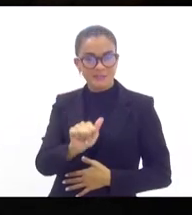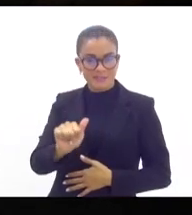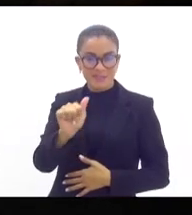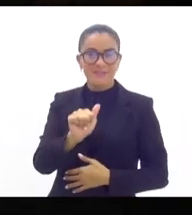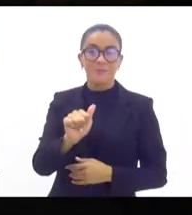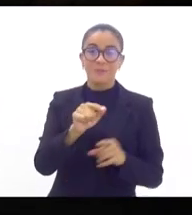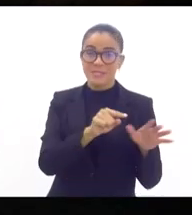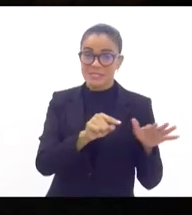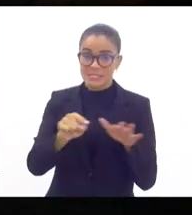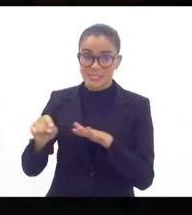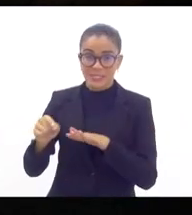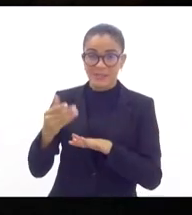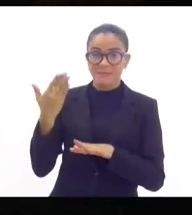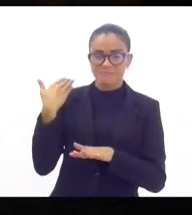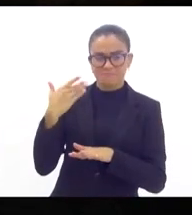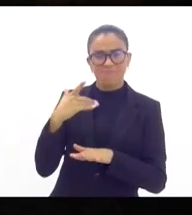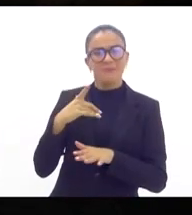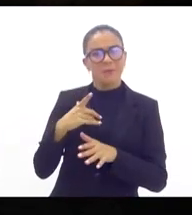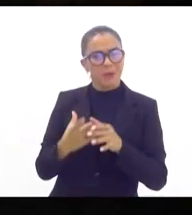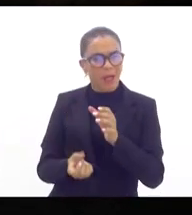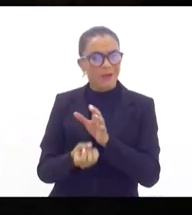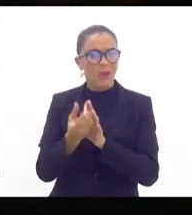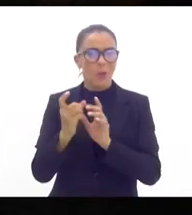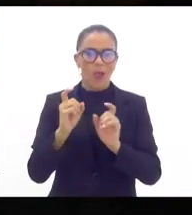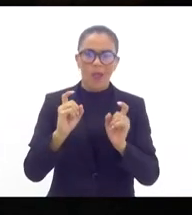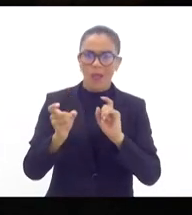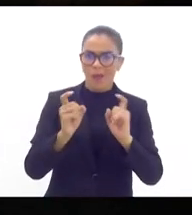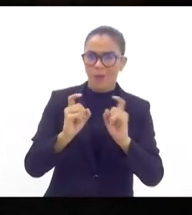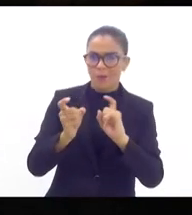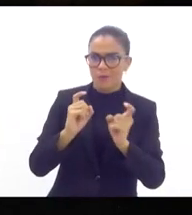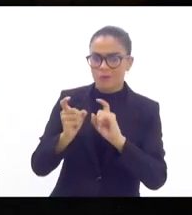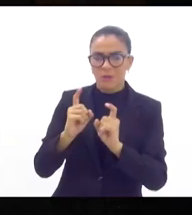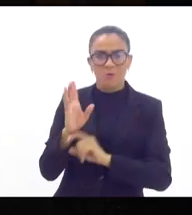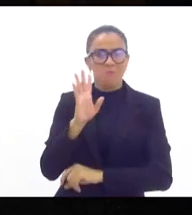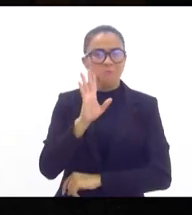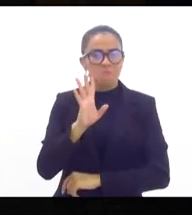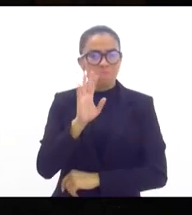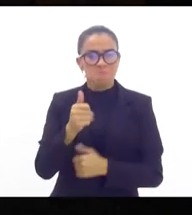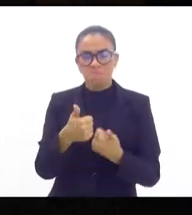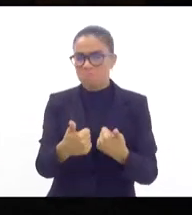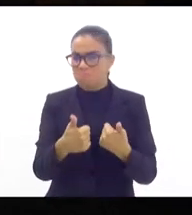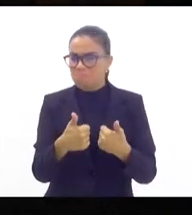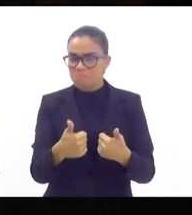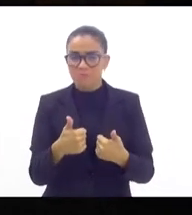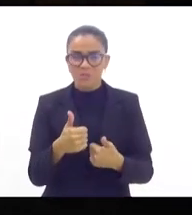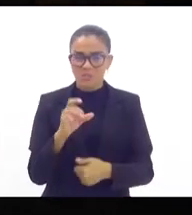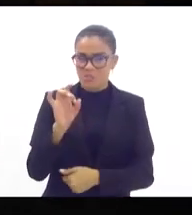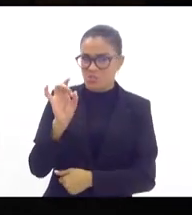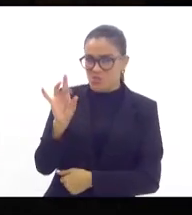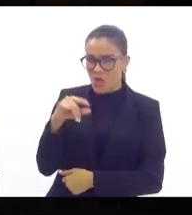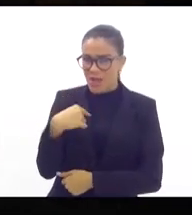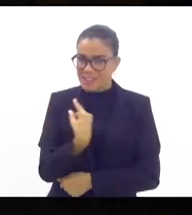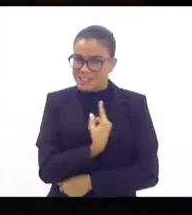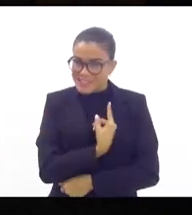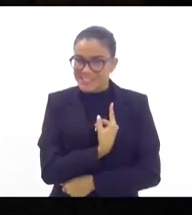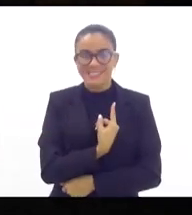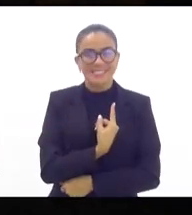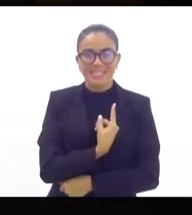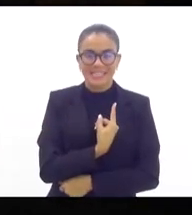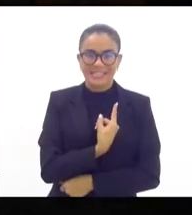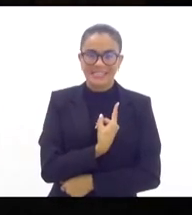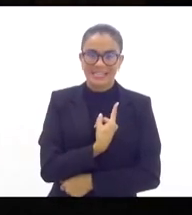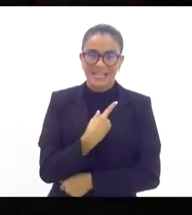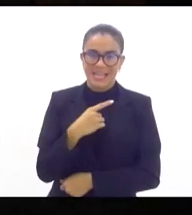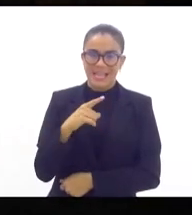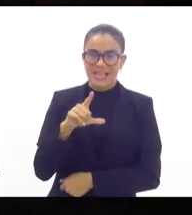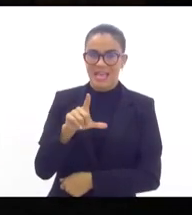semana passada tivemos uma reunião muito legal onde não só a gente ali da